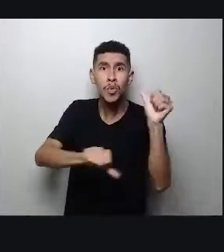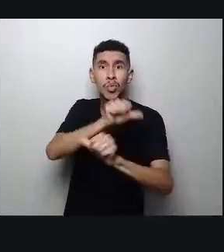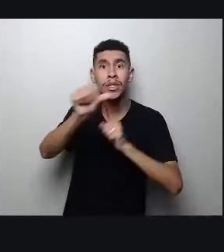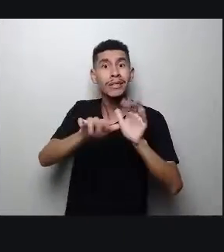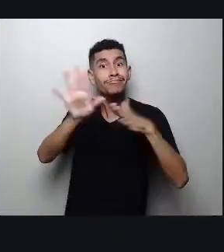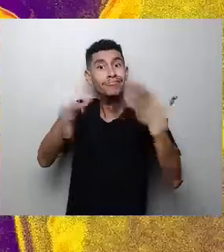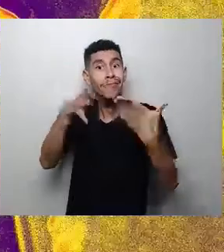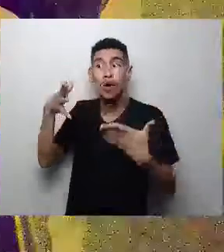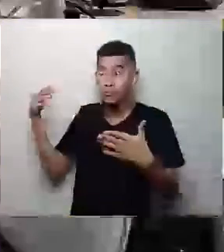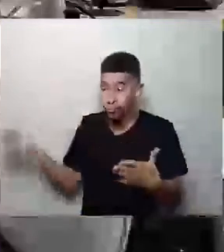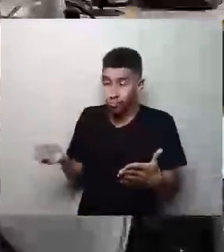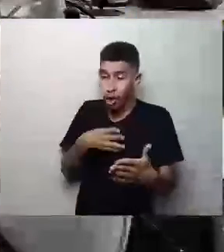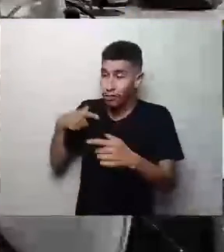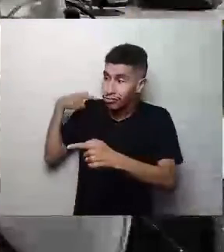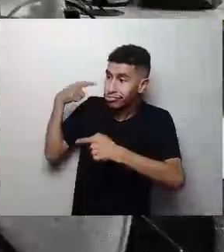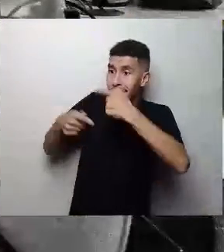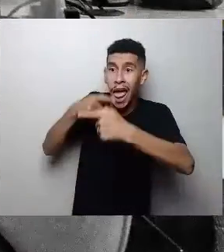de profissionais.